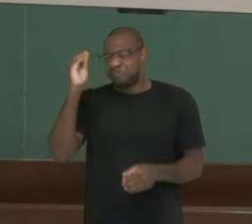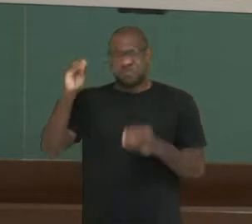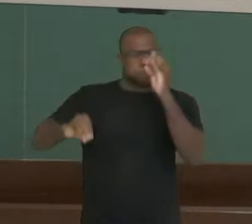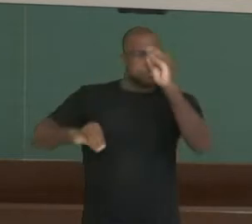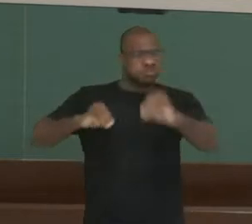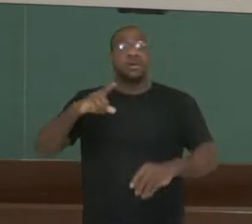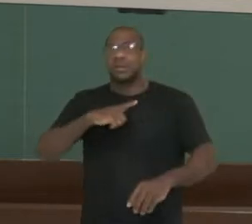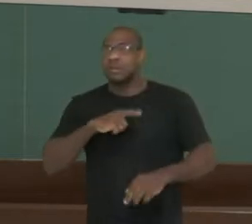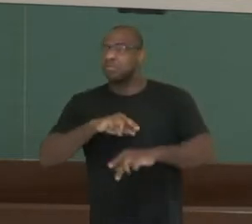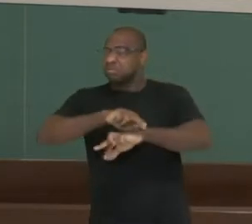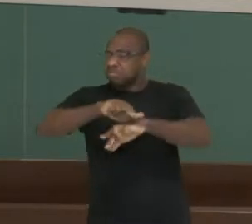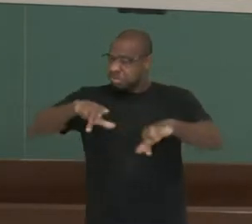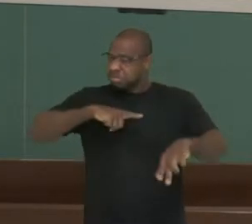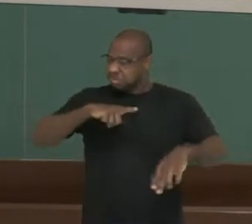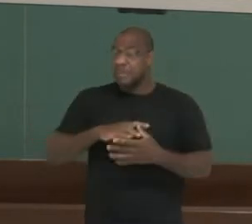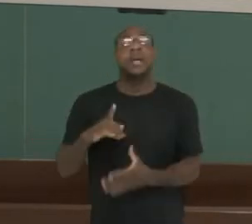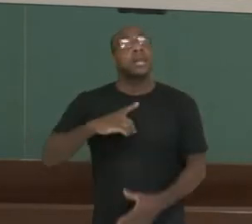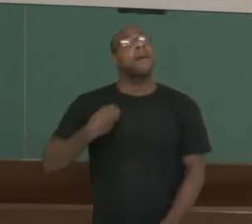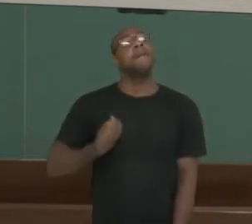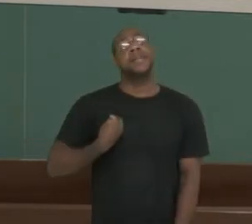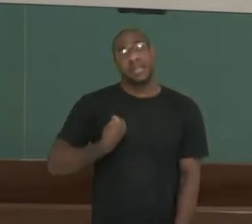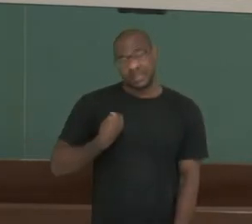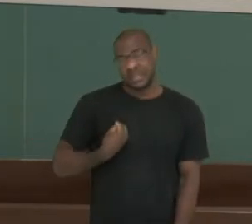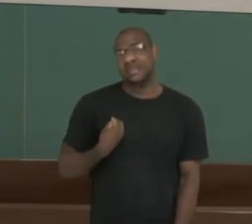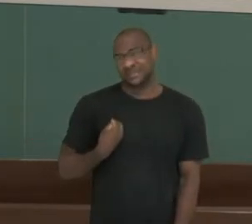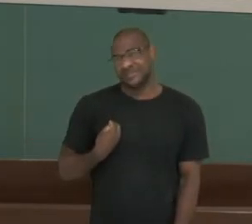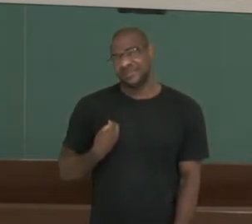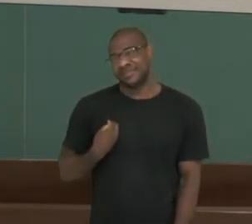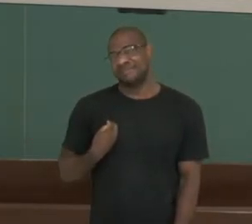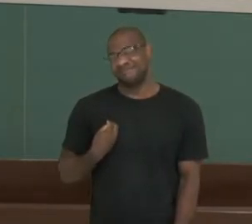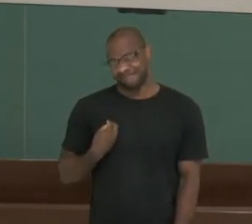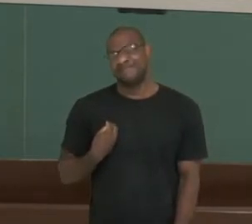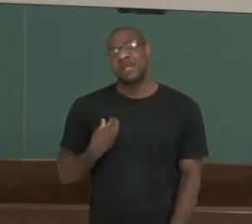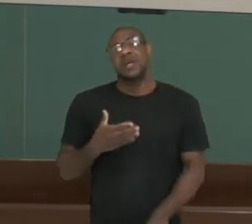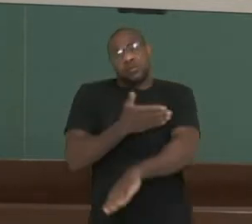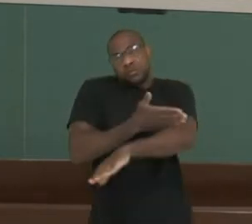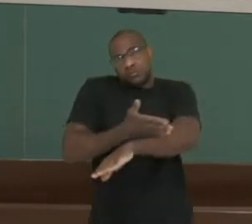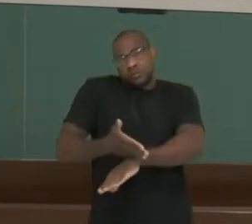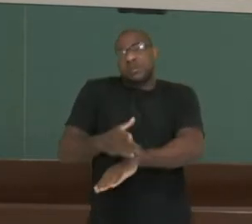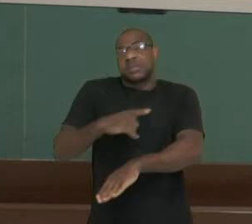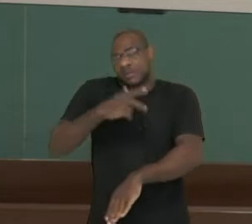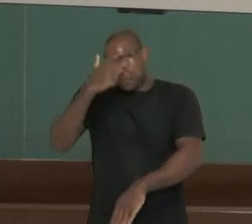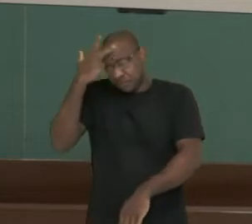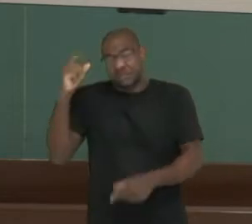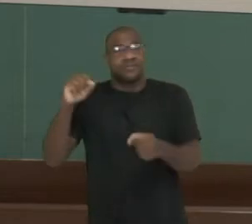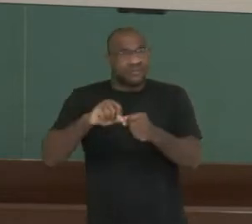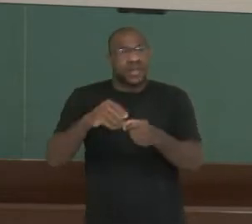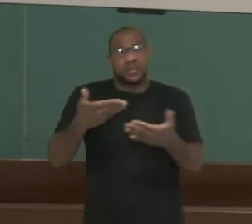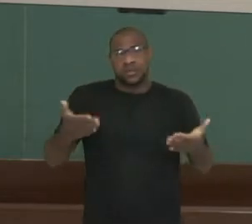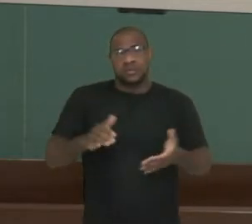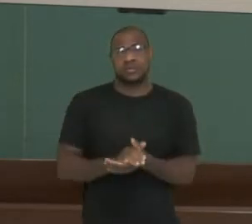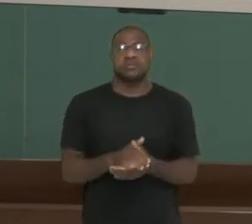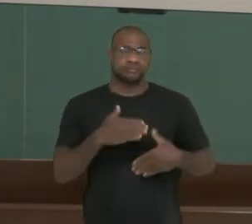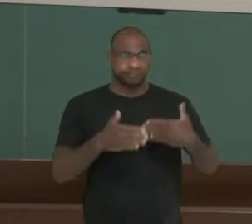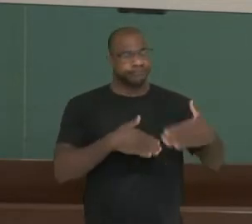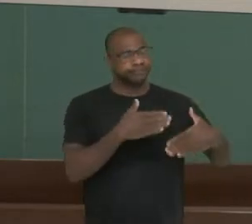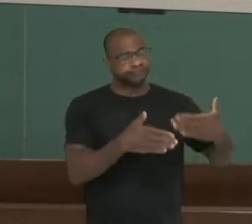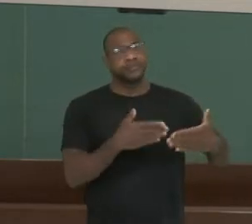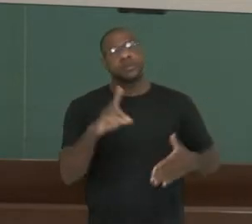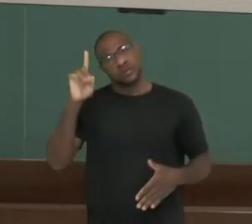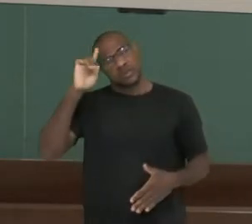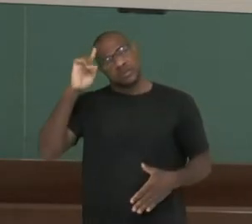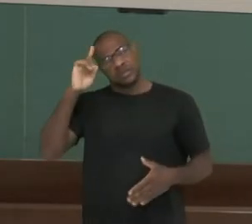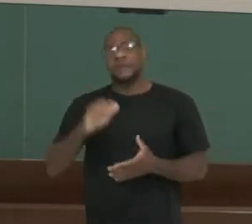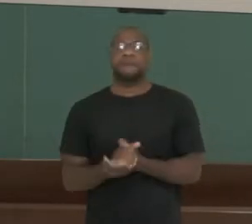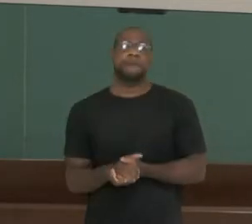muitos, mas às vezes está presente nos pequenos atos que as pessoas vão cometendo, ao longo do seu dia a dia,